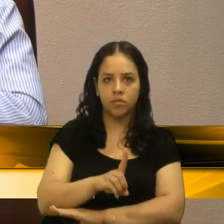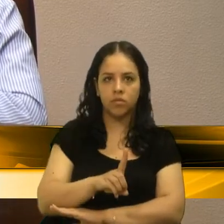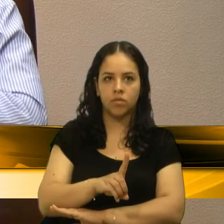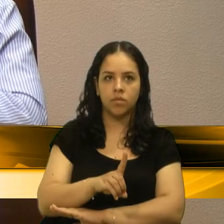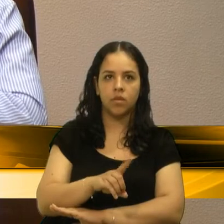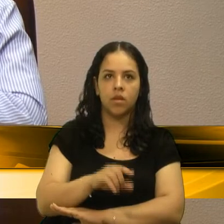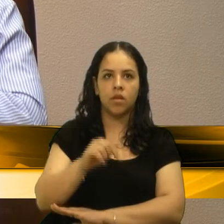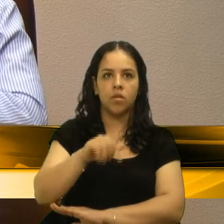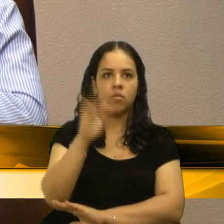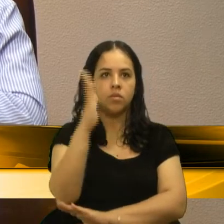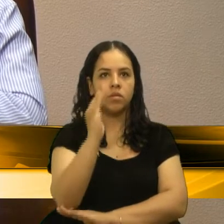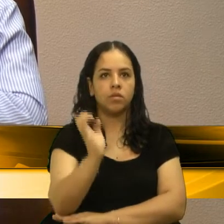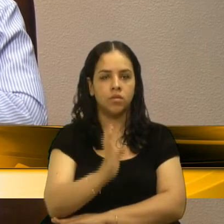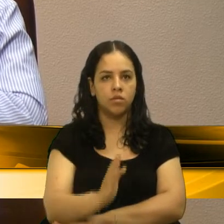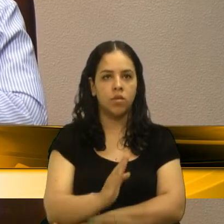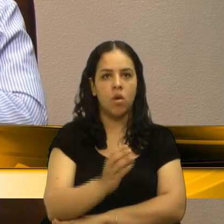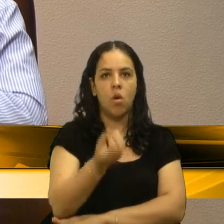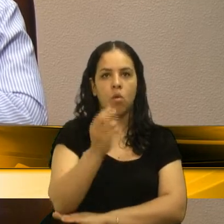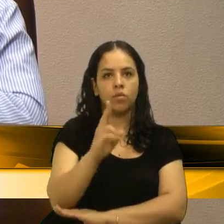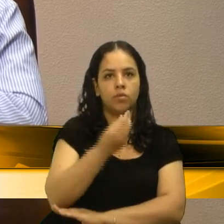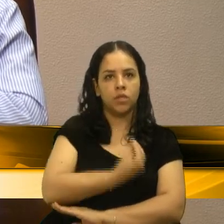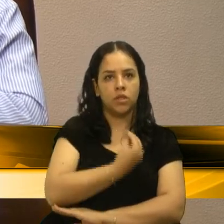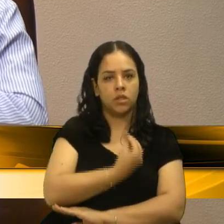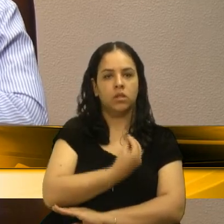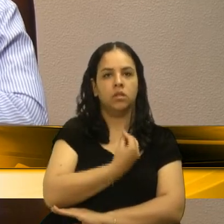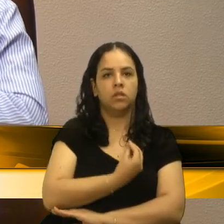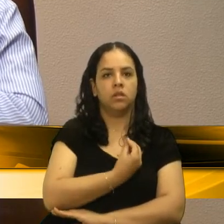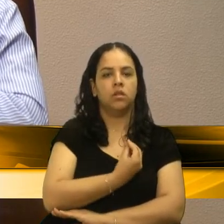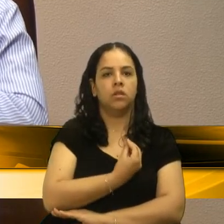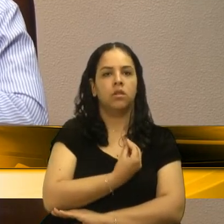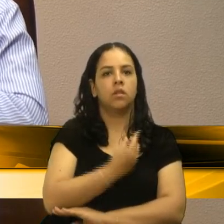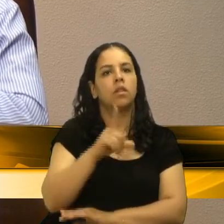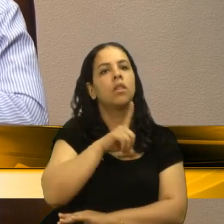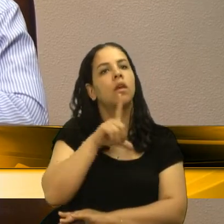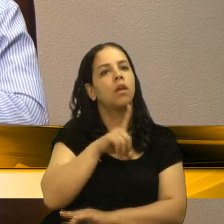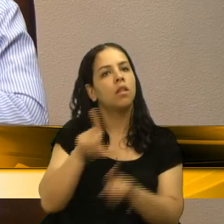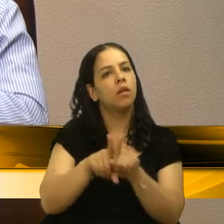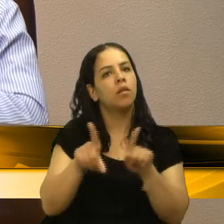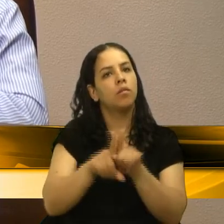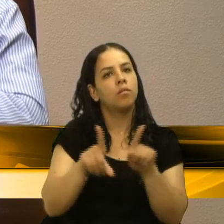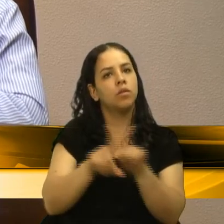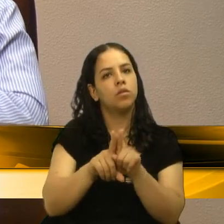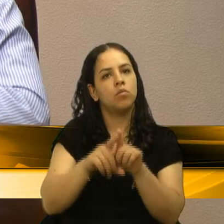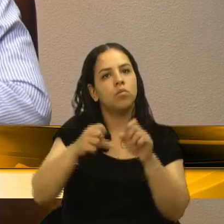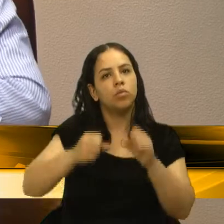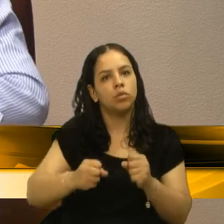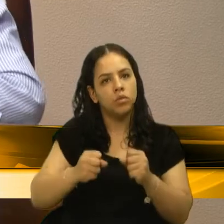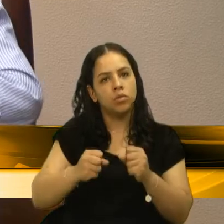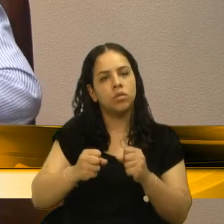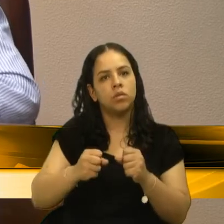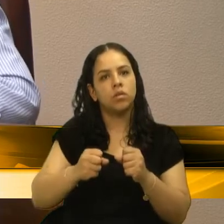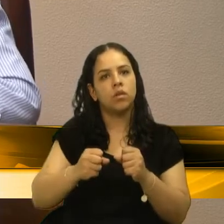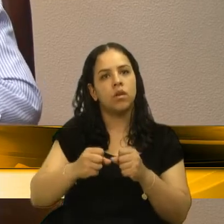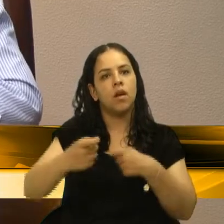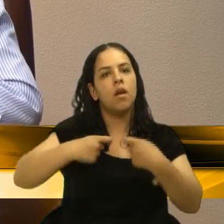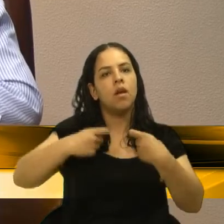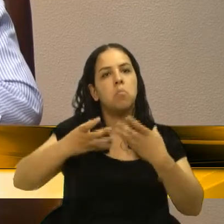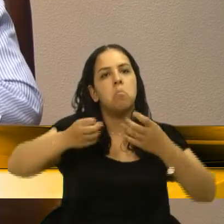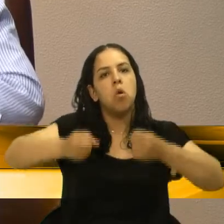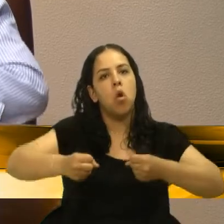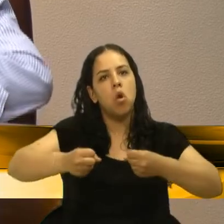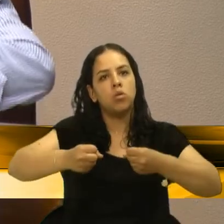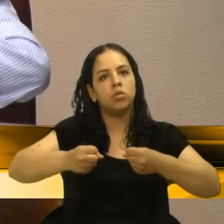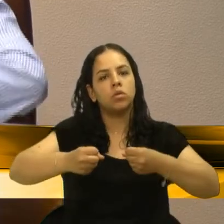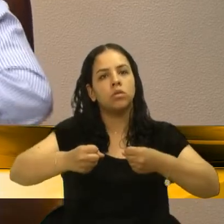é absoluto, sequer o direito da vida. Temos aí, então, como exemplo, a legítima defesa, em estado de guerra permitida, então, a pena de morte. A questão